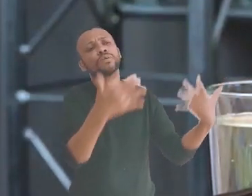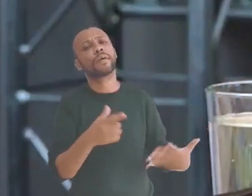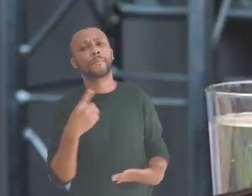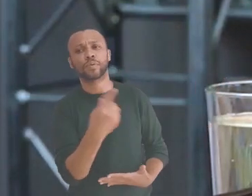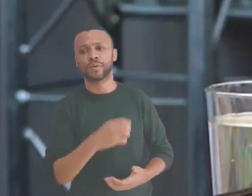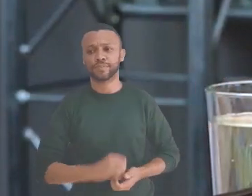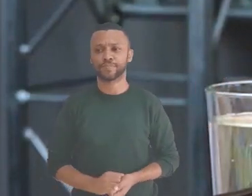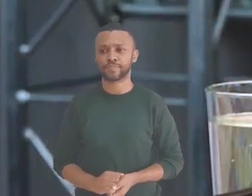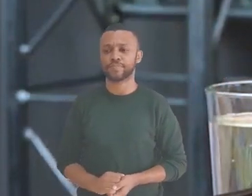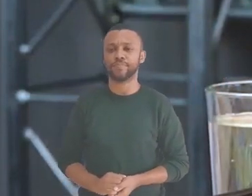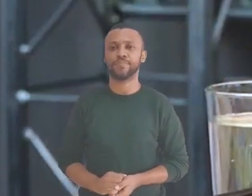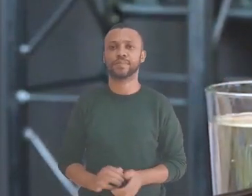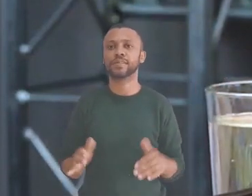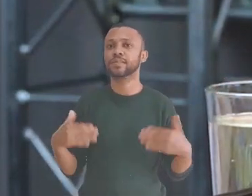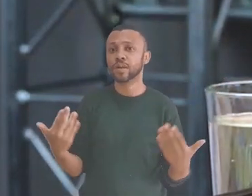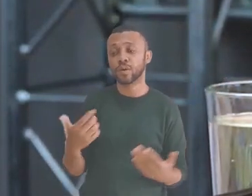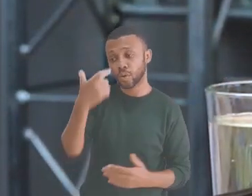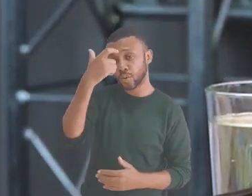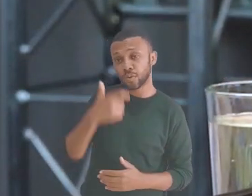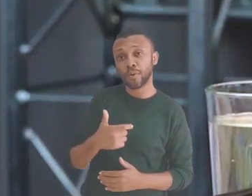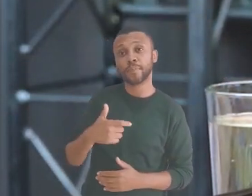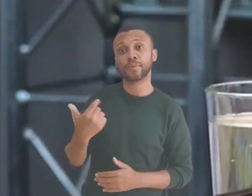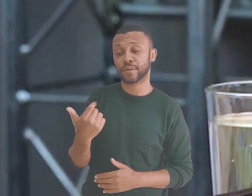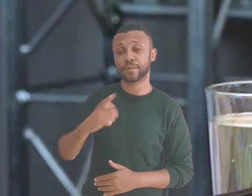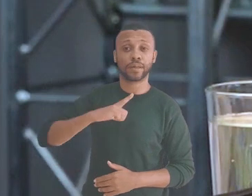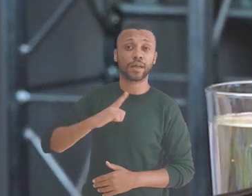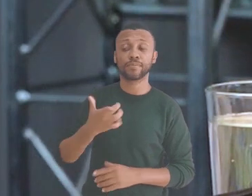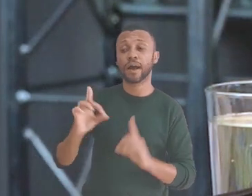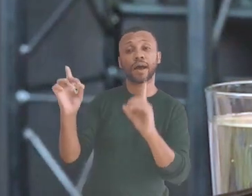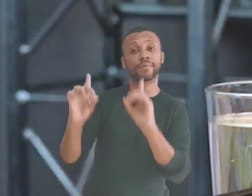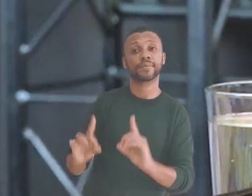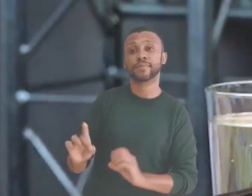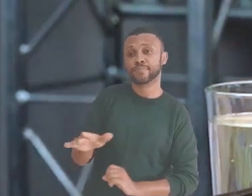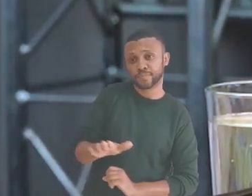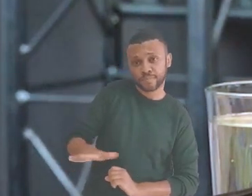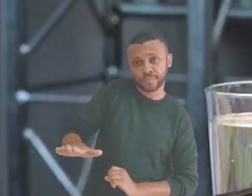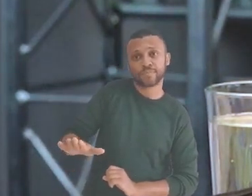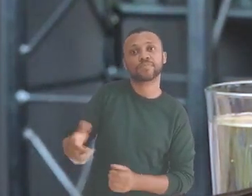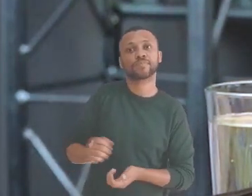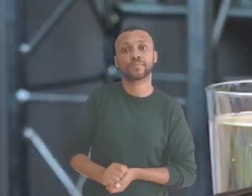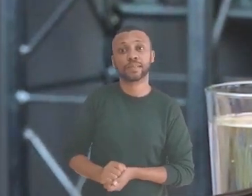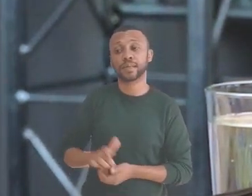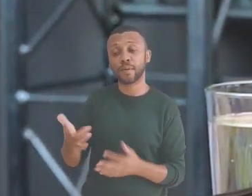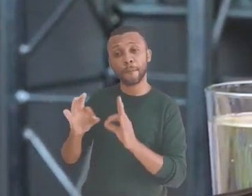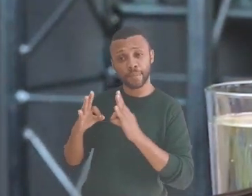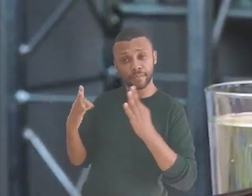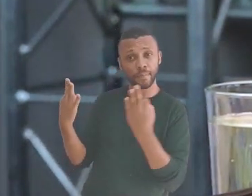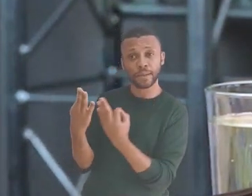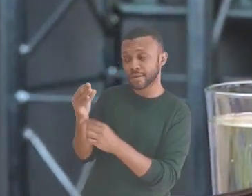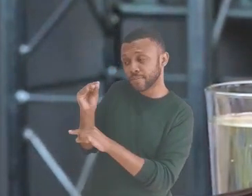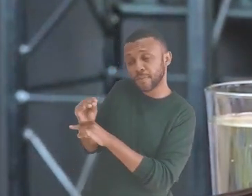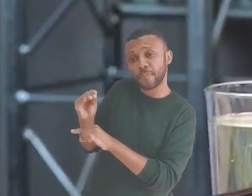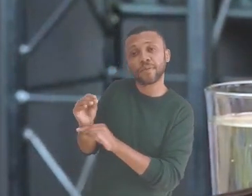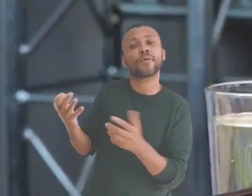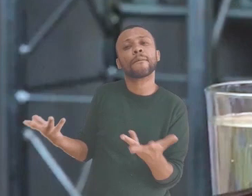da família, né, com nanismo, e eu tive uma criação maravilhosa,